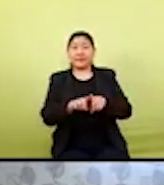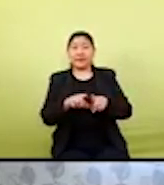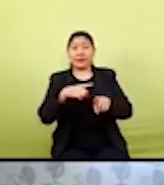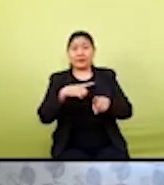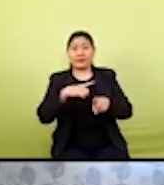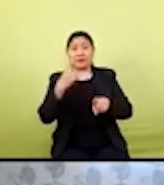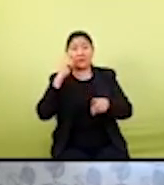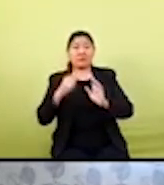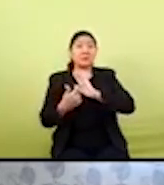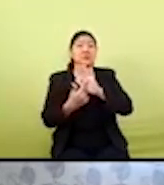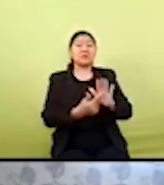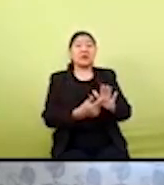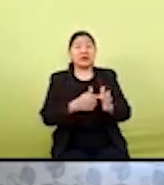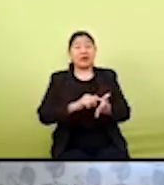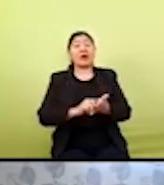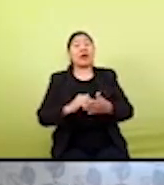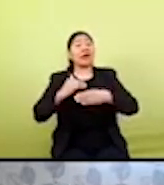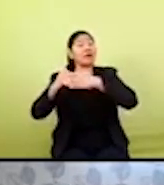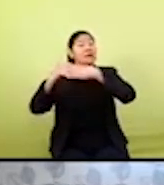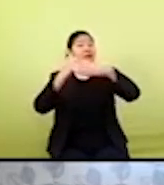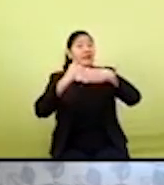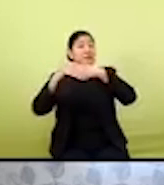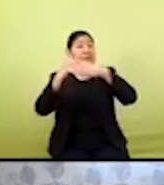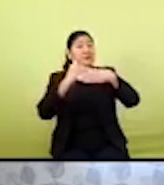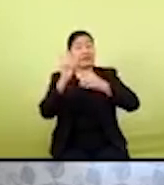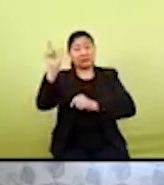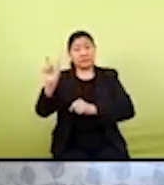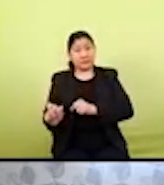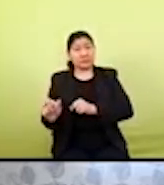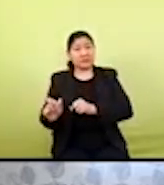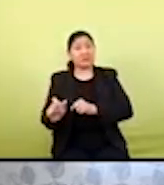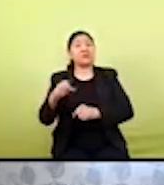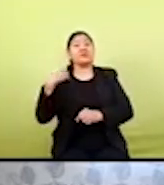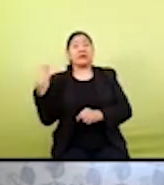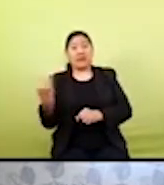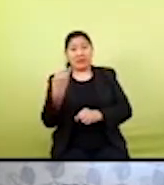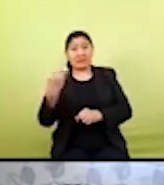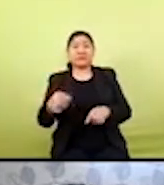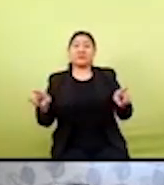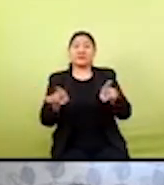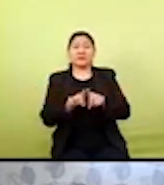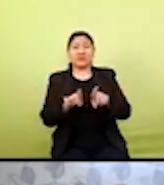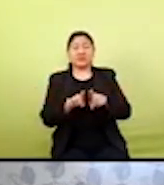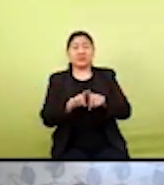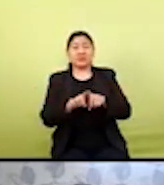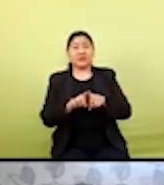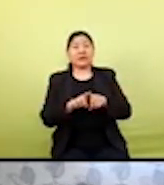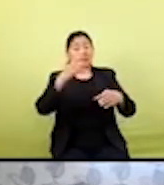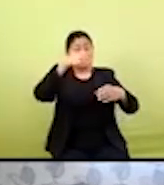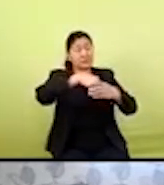gênero é, sem dúvida, uma das possibilidades aí de, na